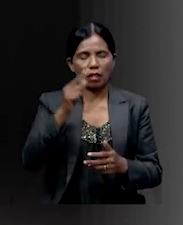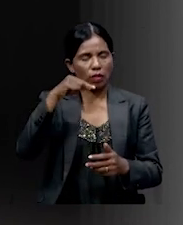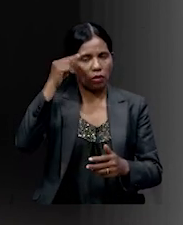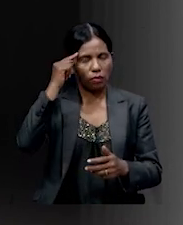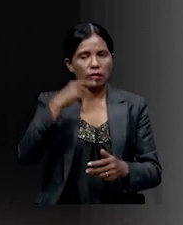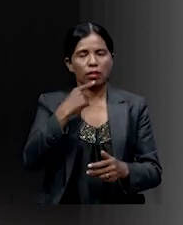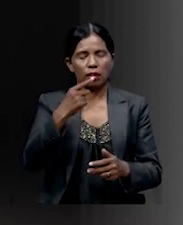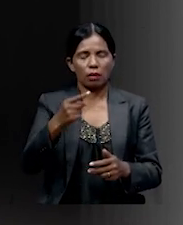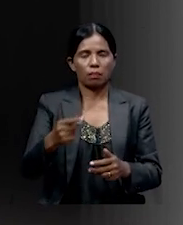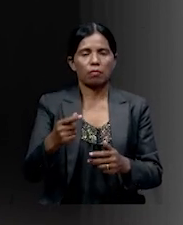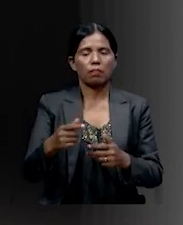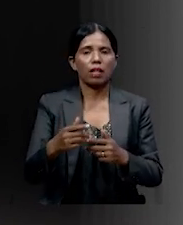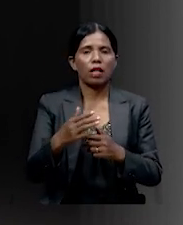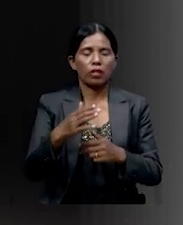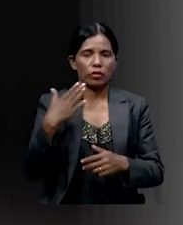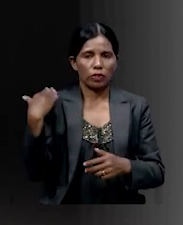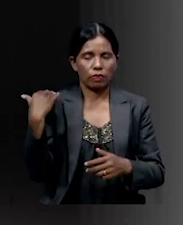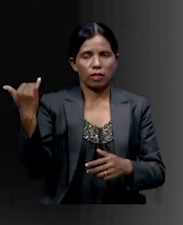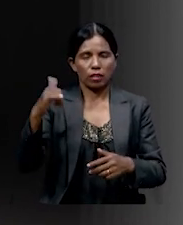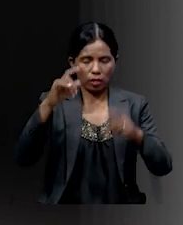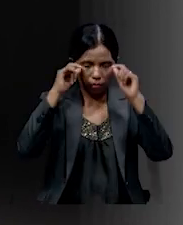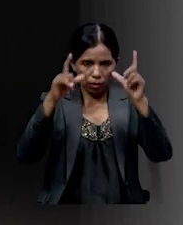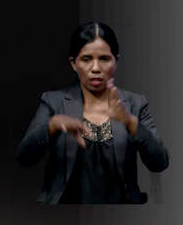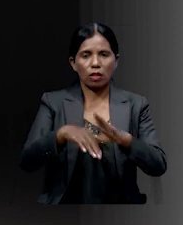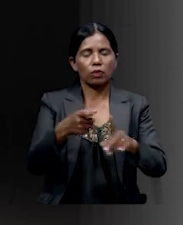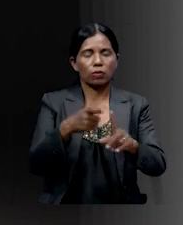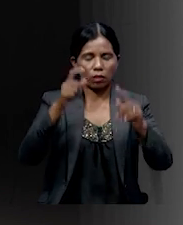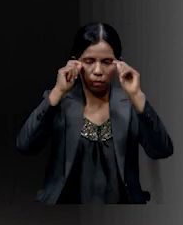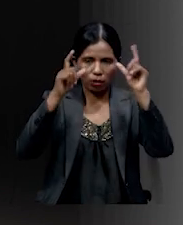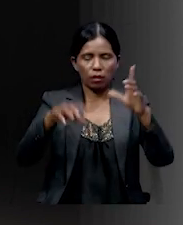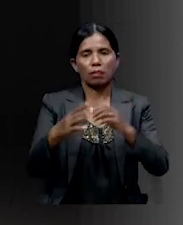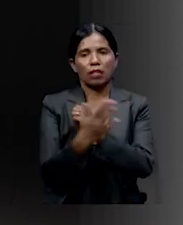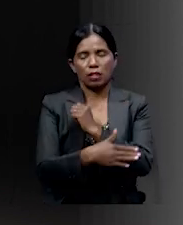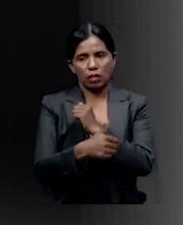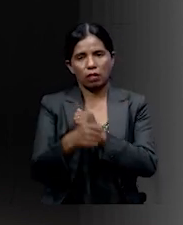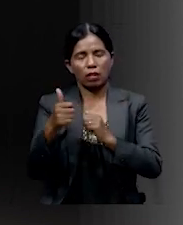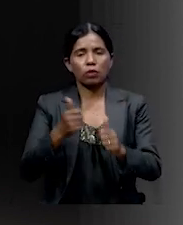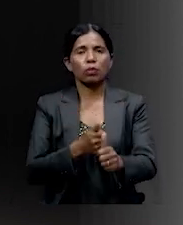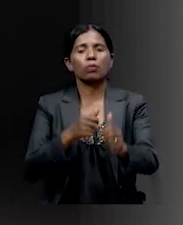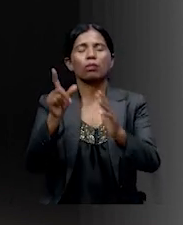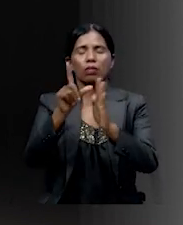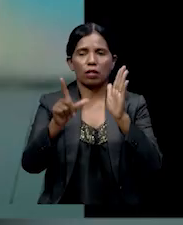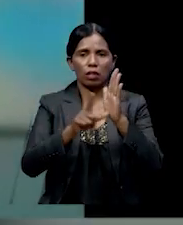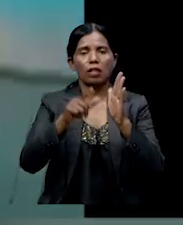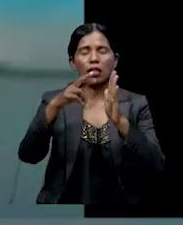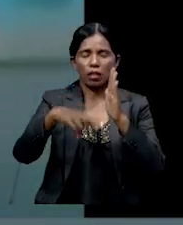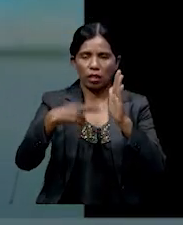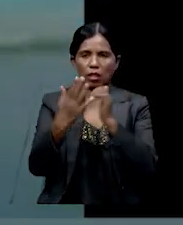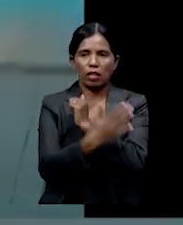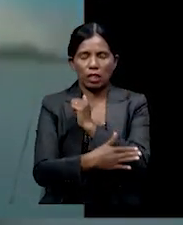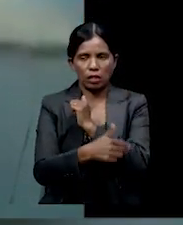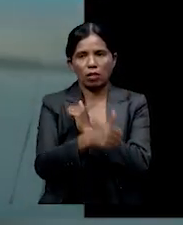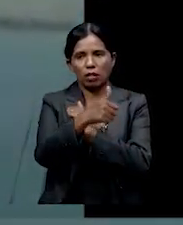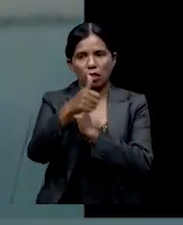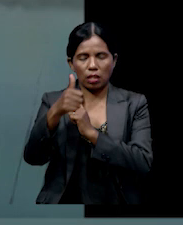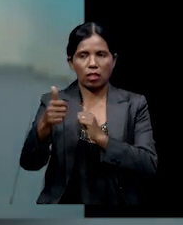os jovens sira imigrante timoroan, nebe maxai husi Timor-Leste, ba nação seluk, a tu cumpri lei no regra nebe nação ida ida que